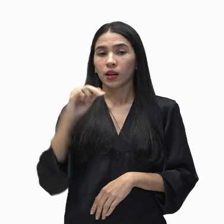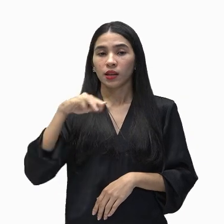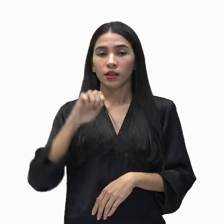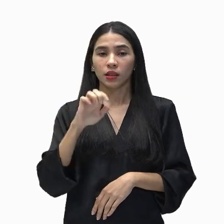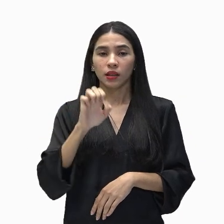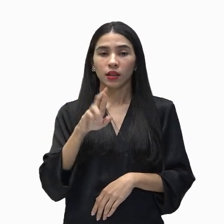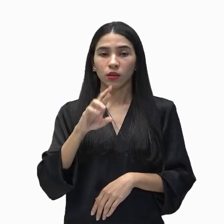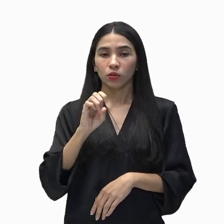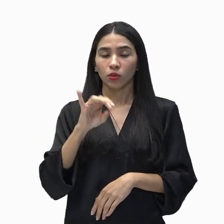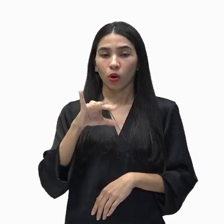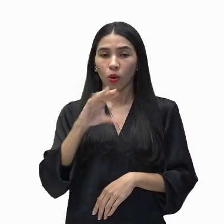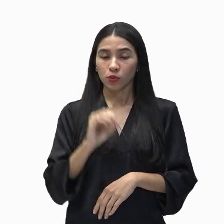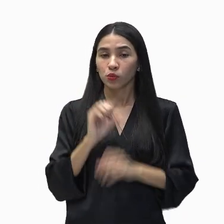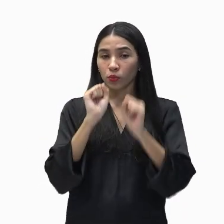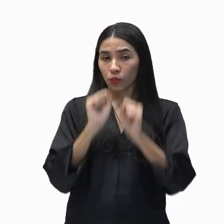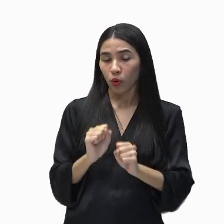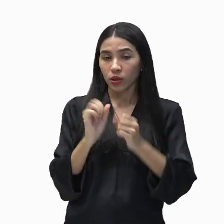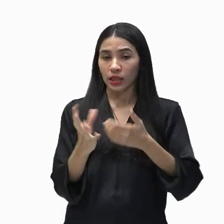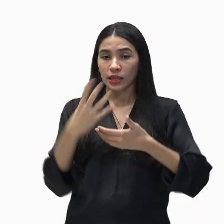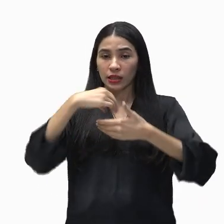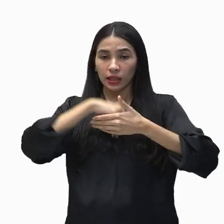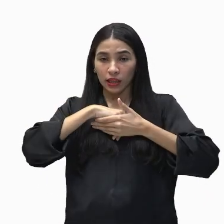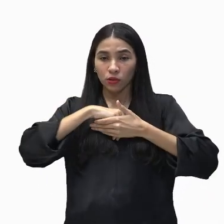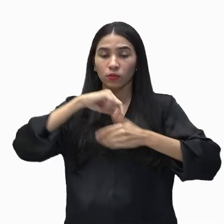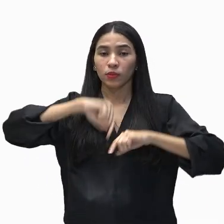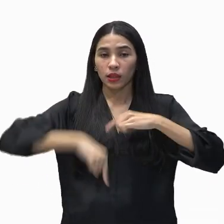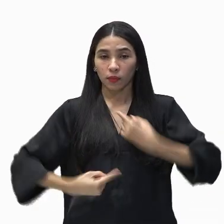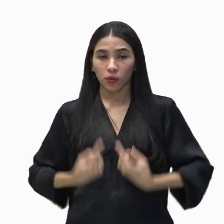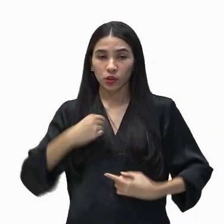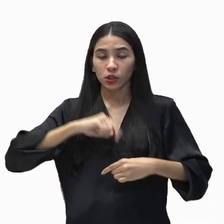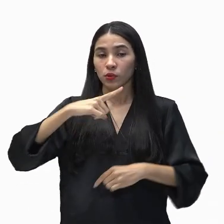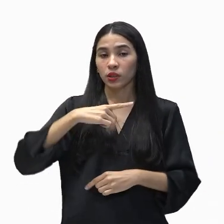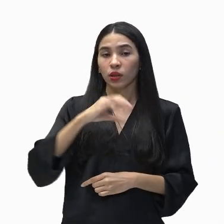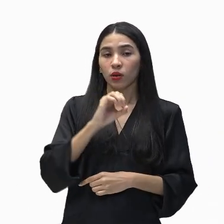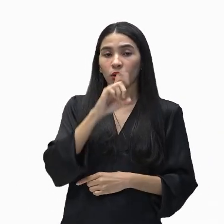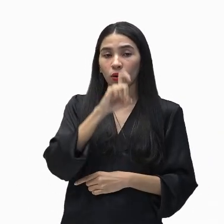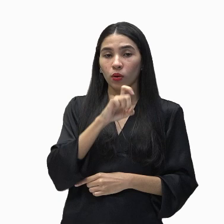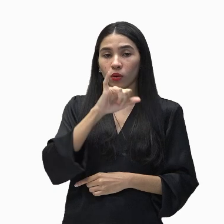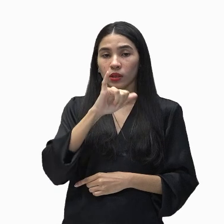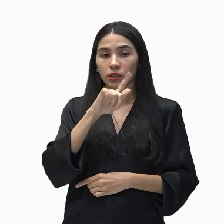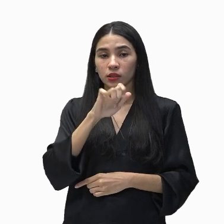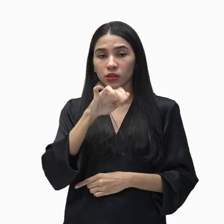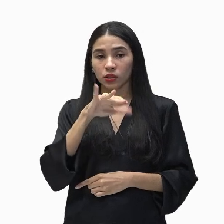utilizar oxigênio no seu metabolismo, e alguns são parasitas.